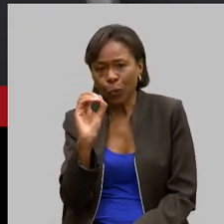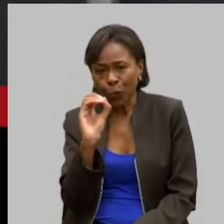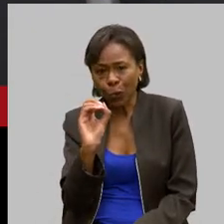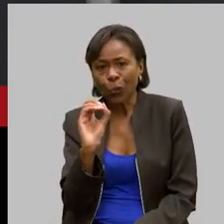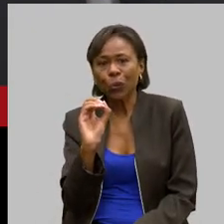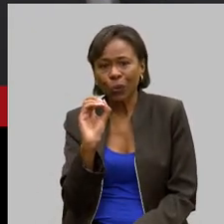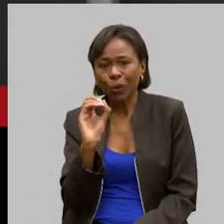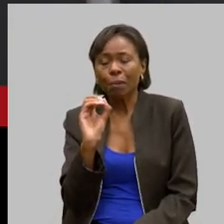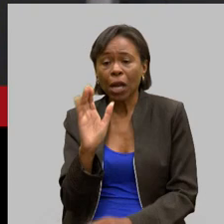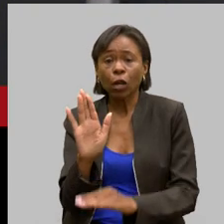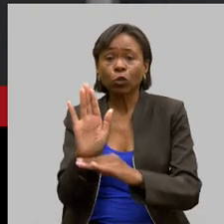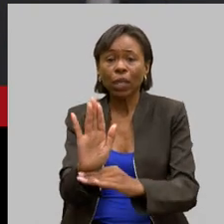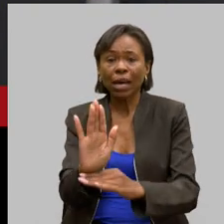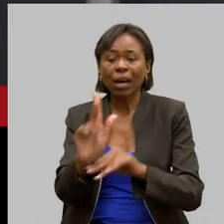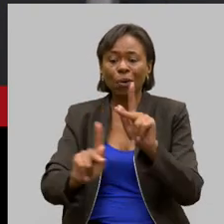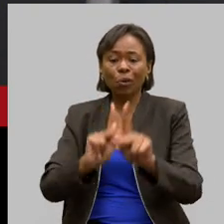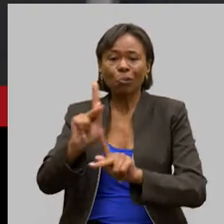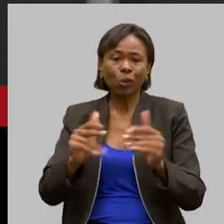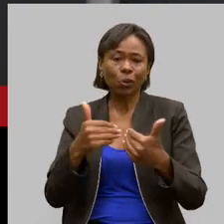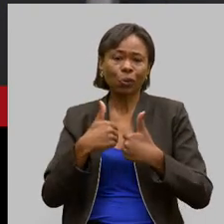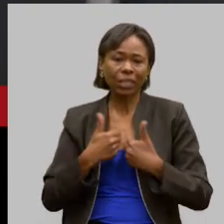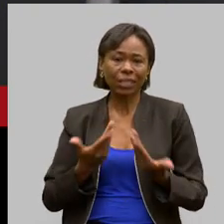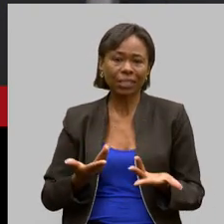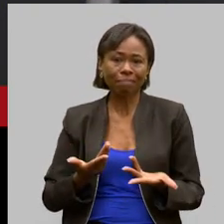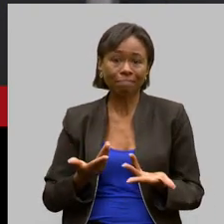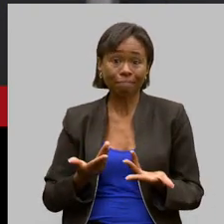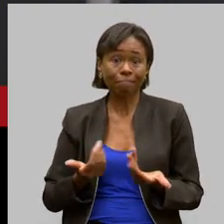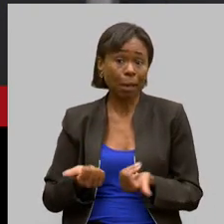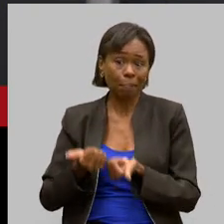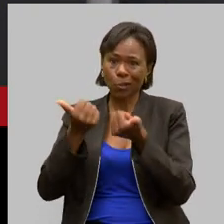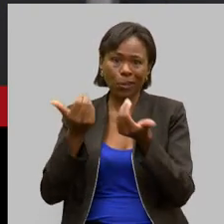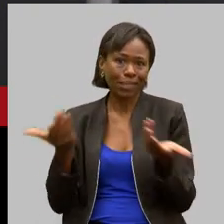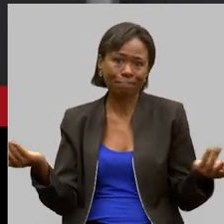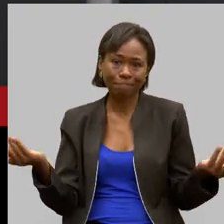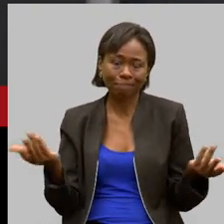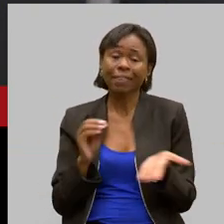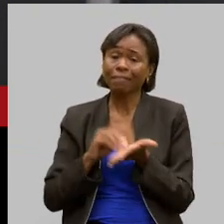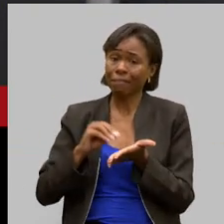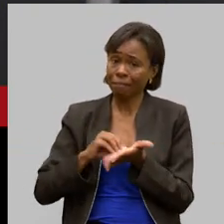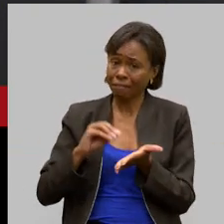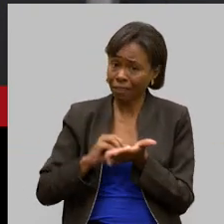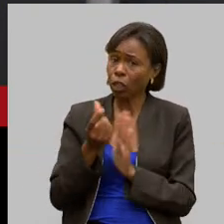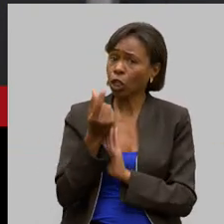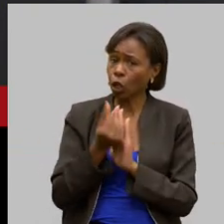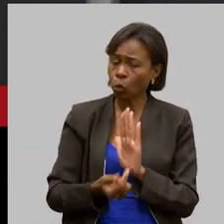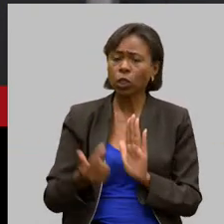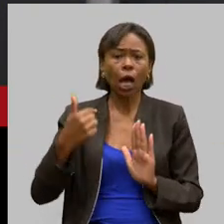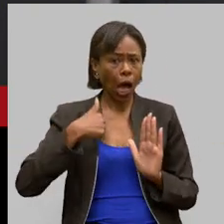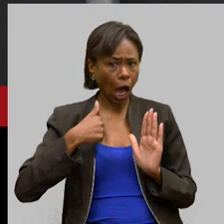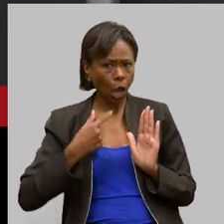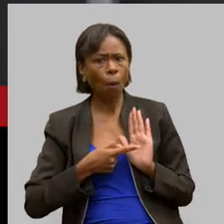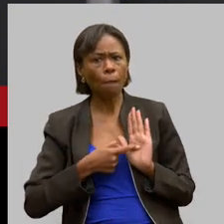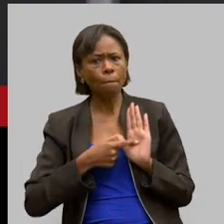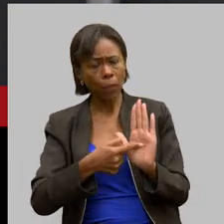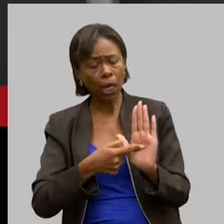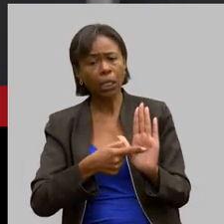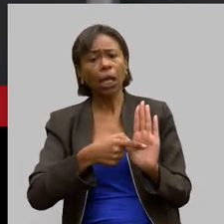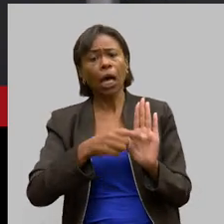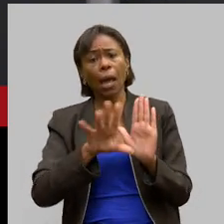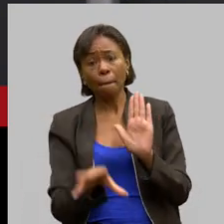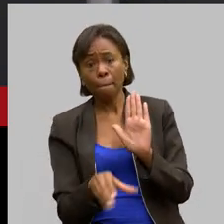autista vendo esse essa ausência de recurso eu apresentei emendas como por exemplo em